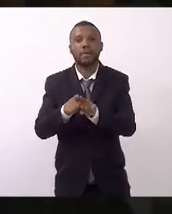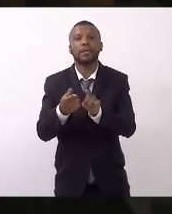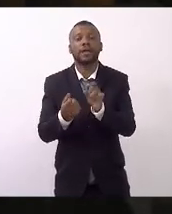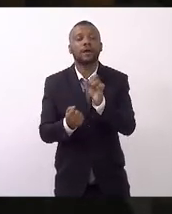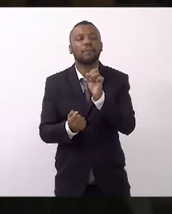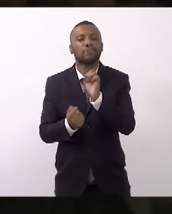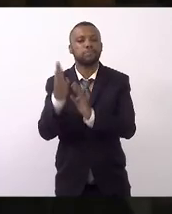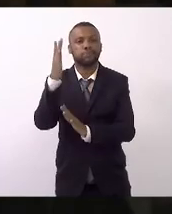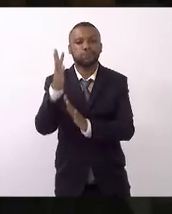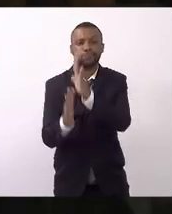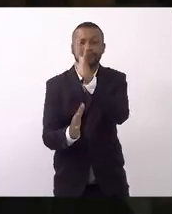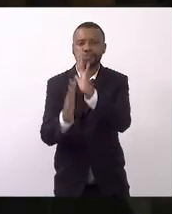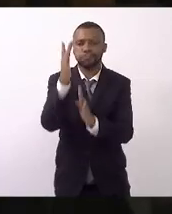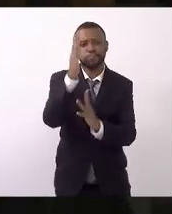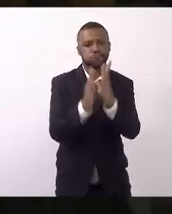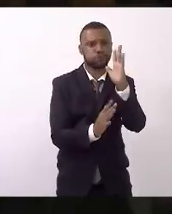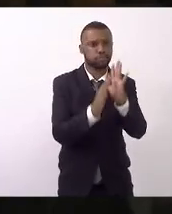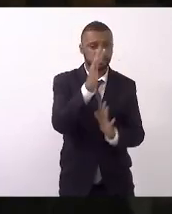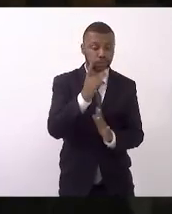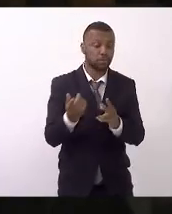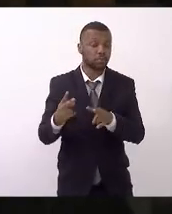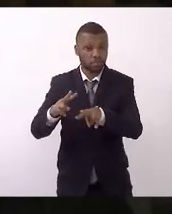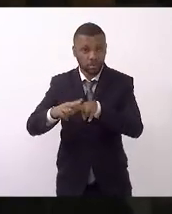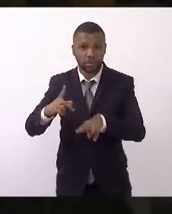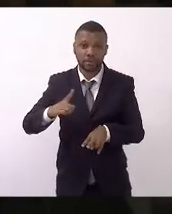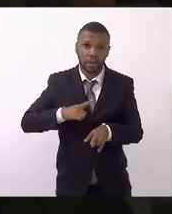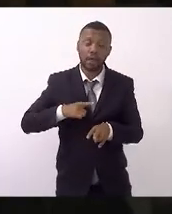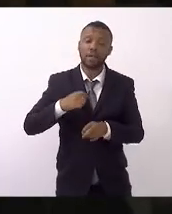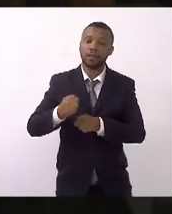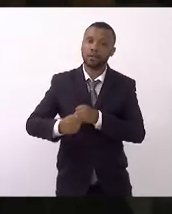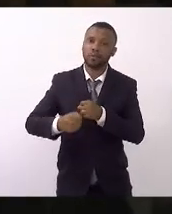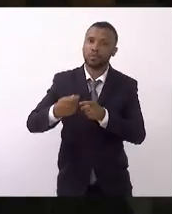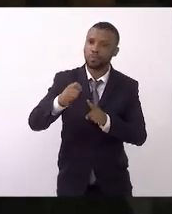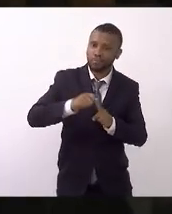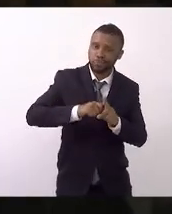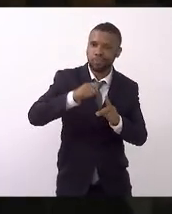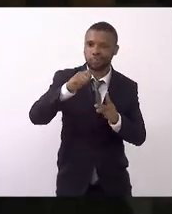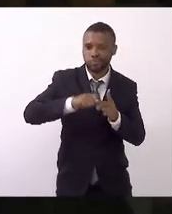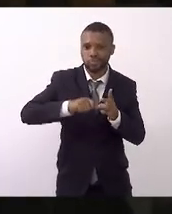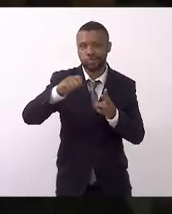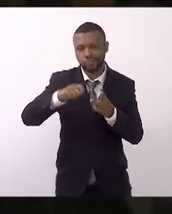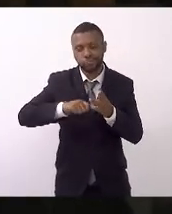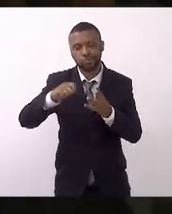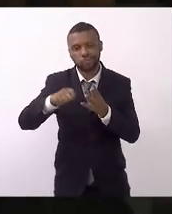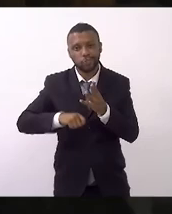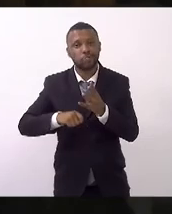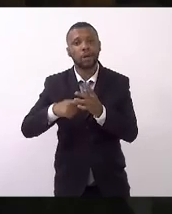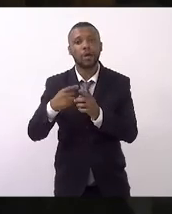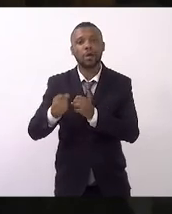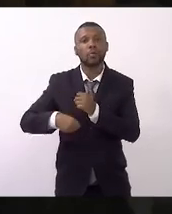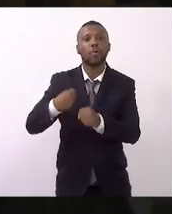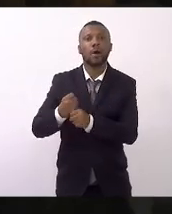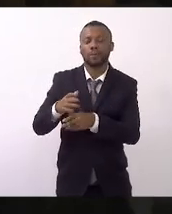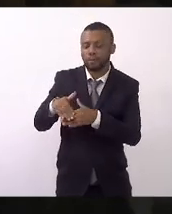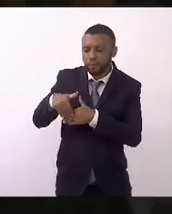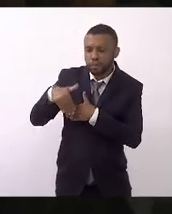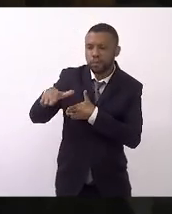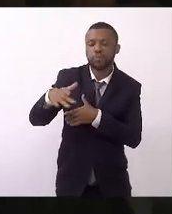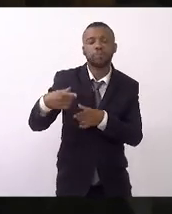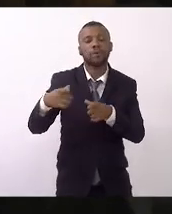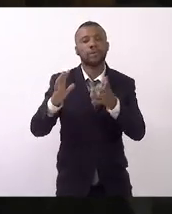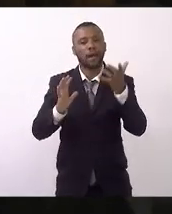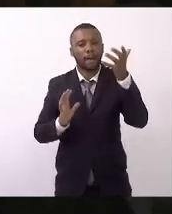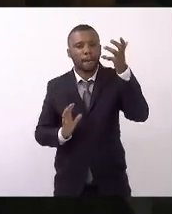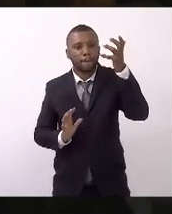E, com isso, passa a ser tragédia quase todos os meses do ano. E as mudanças